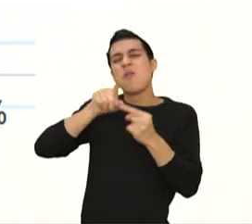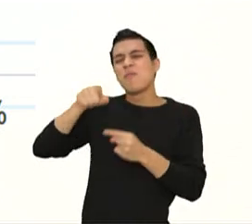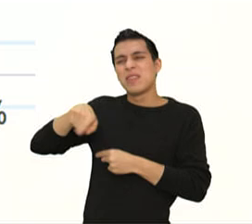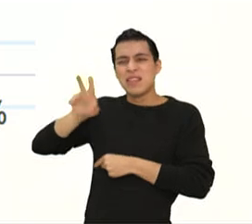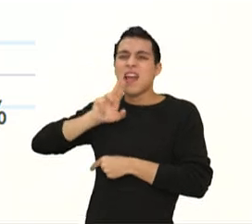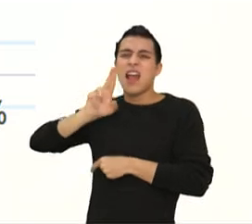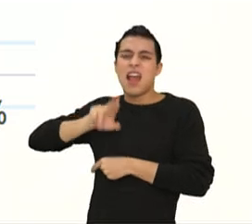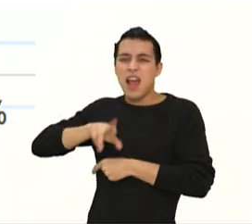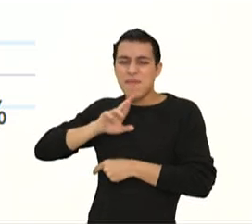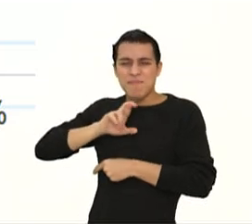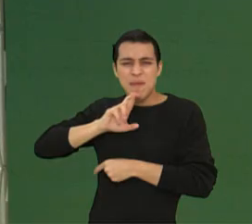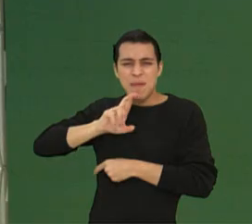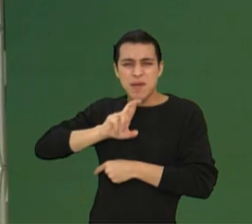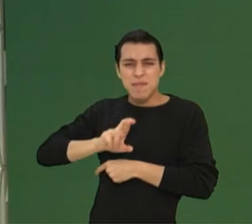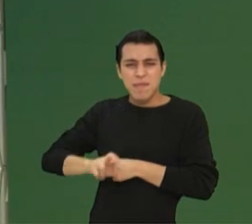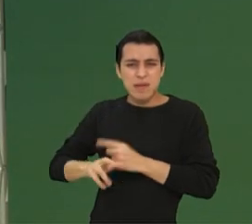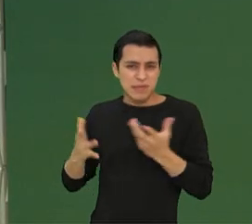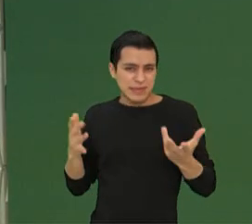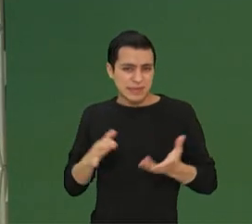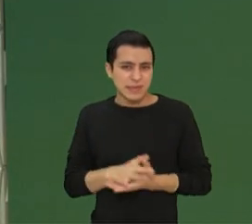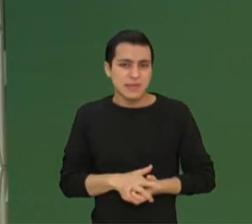essa enquete, certo?